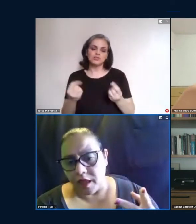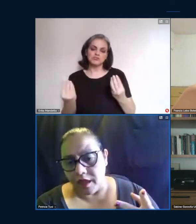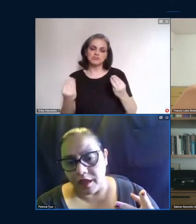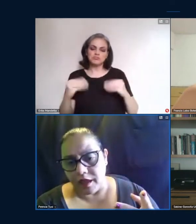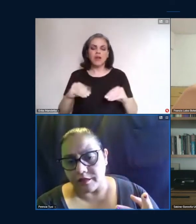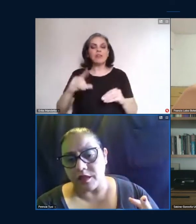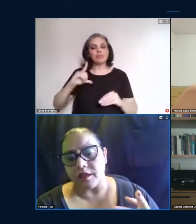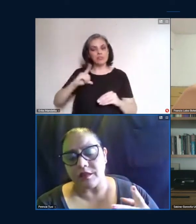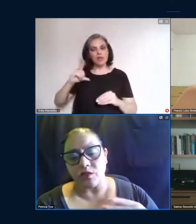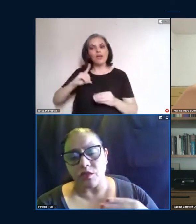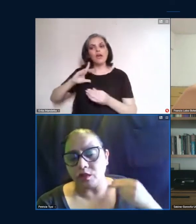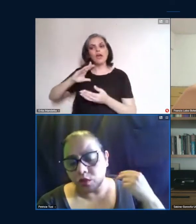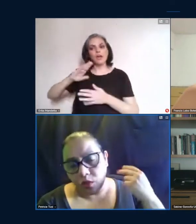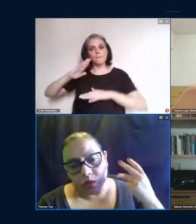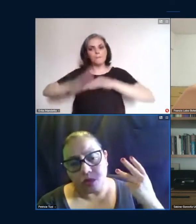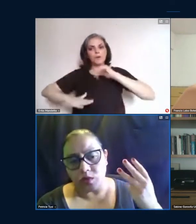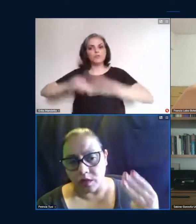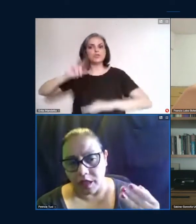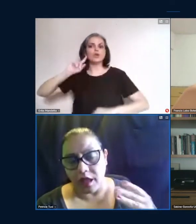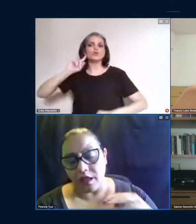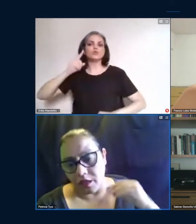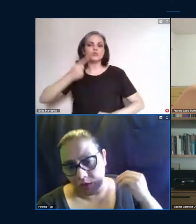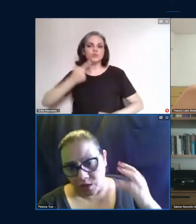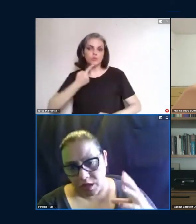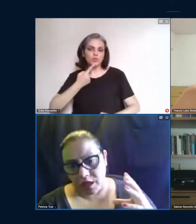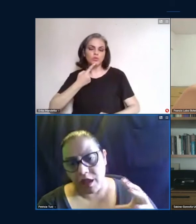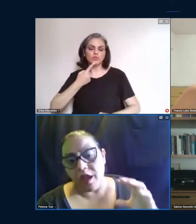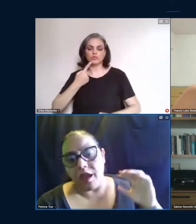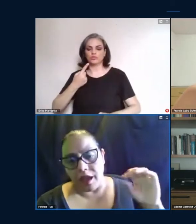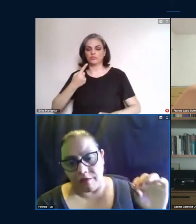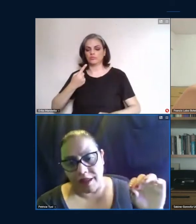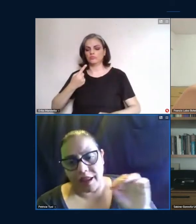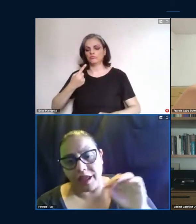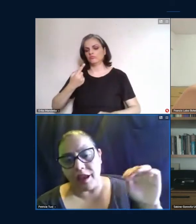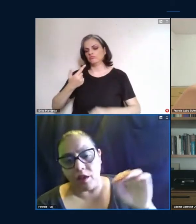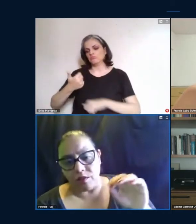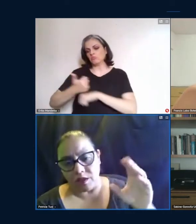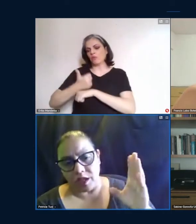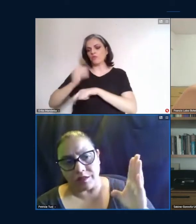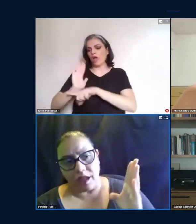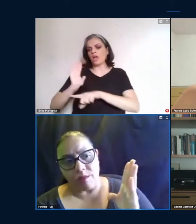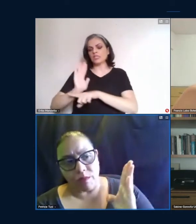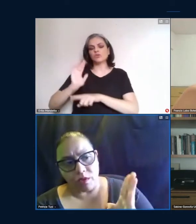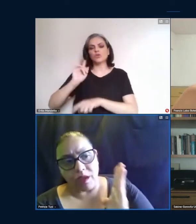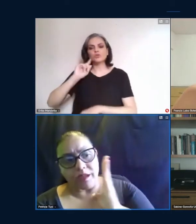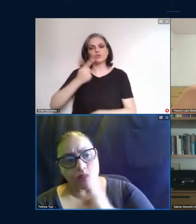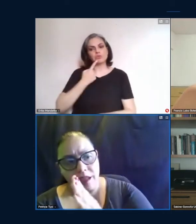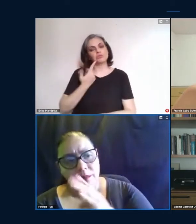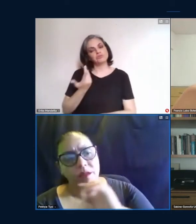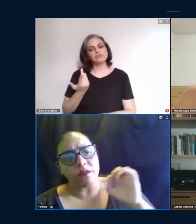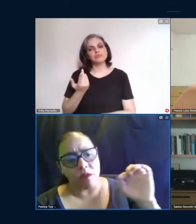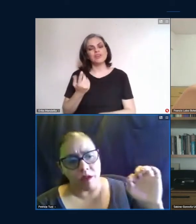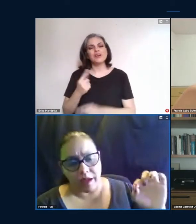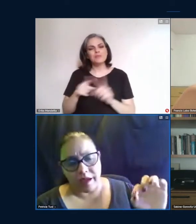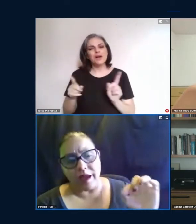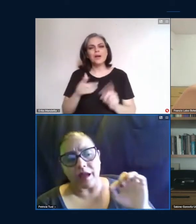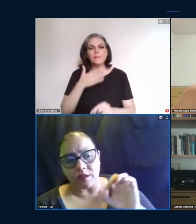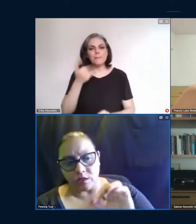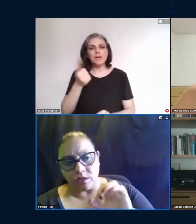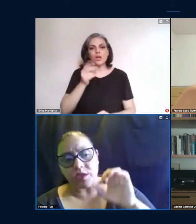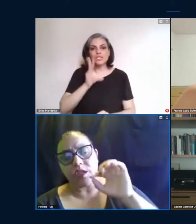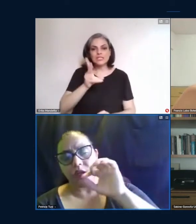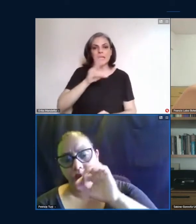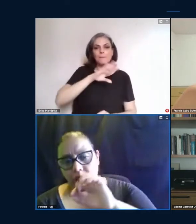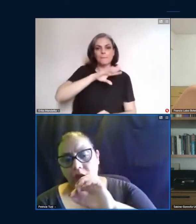assessores surdos, então, acho que valeria deixar sempre português libras e colocar em